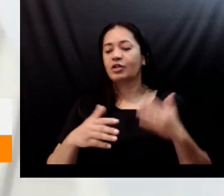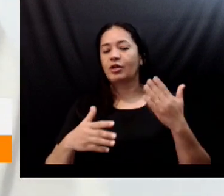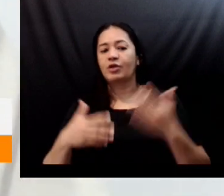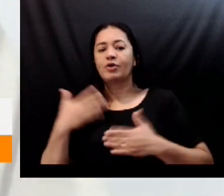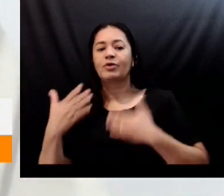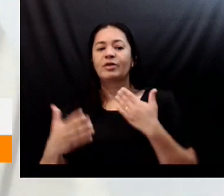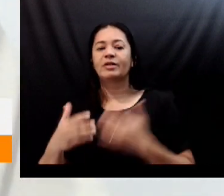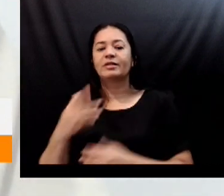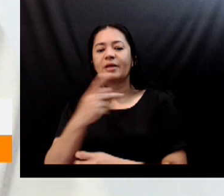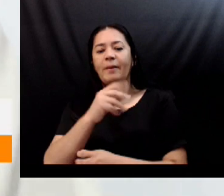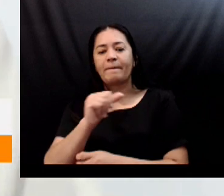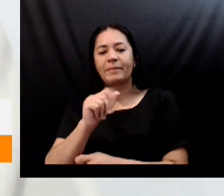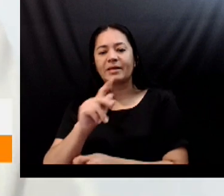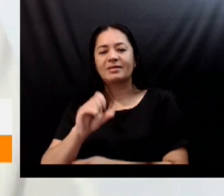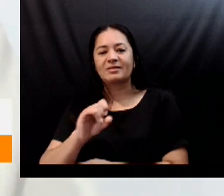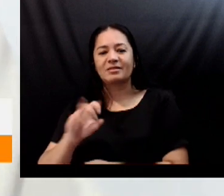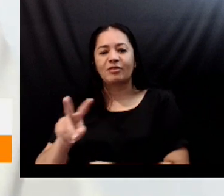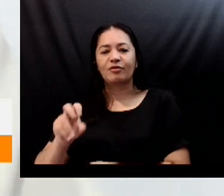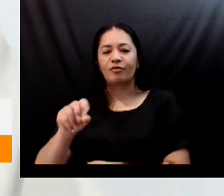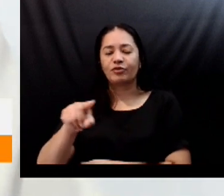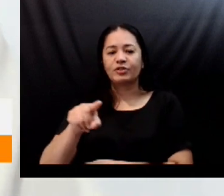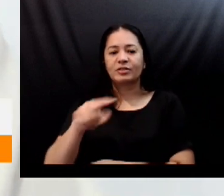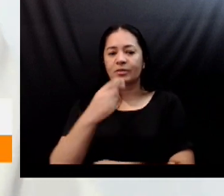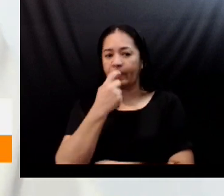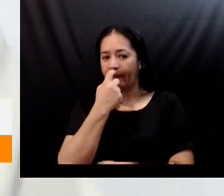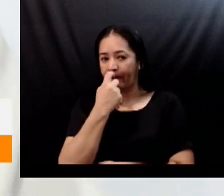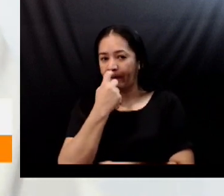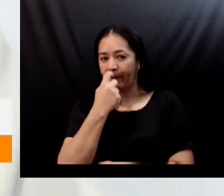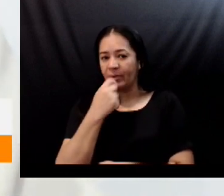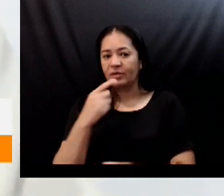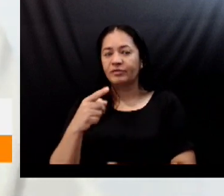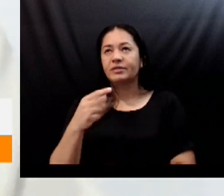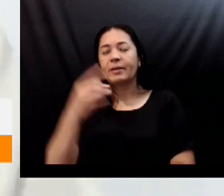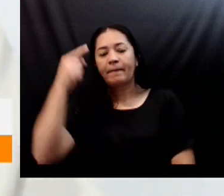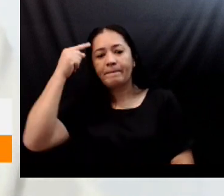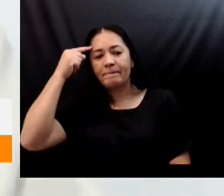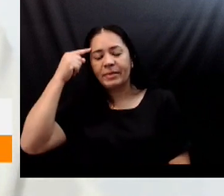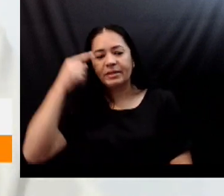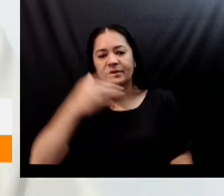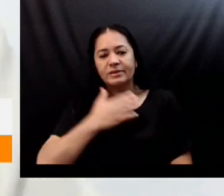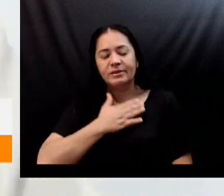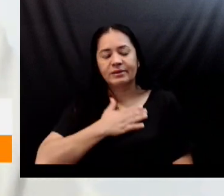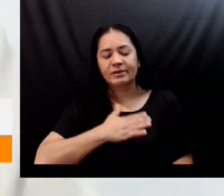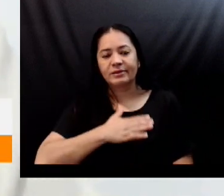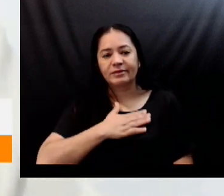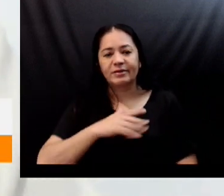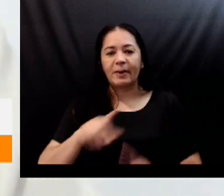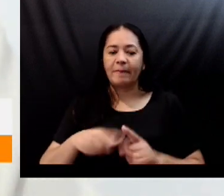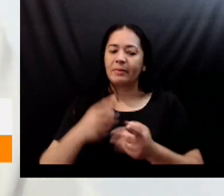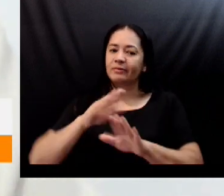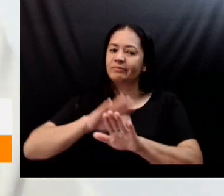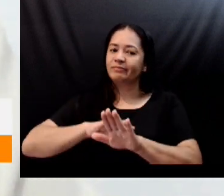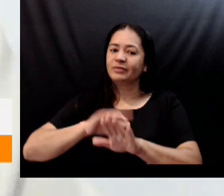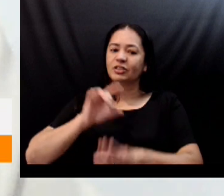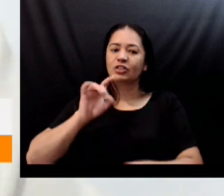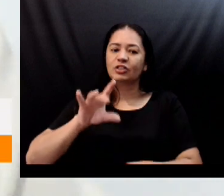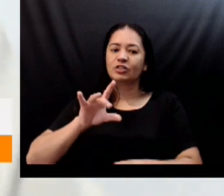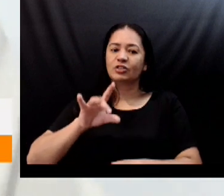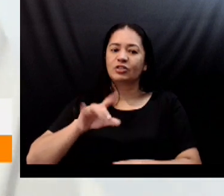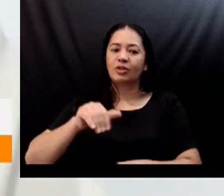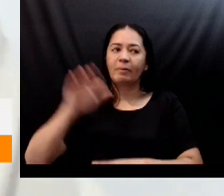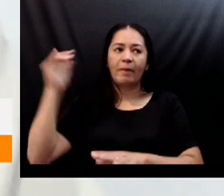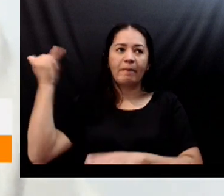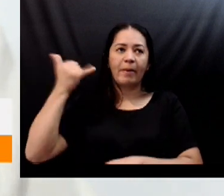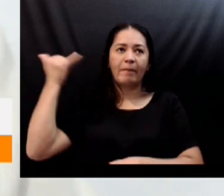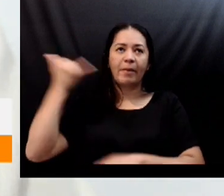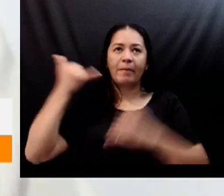passivo, você está numa utopia, você acha que está descansando, mas na verdade você só está jogando mais informação para o seu cérebro, aí